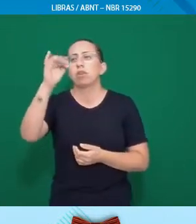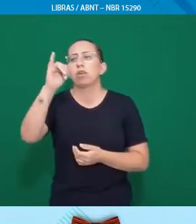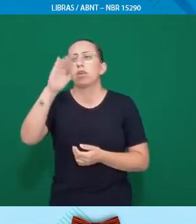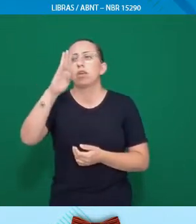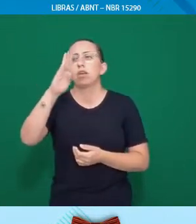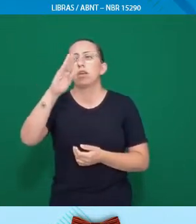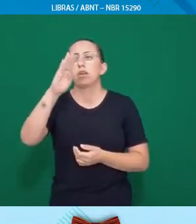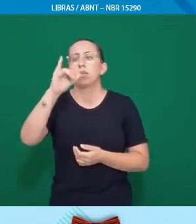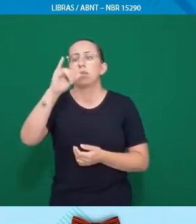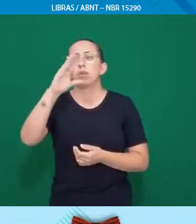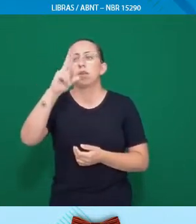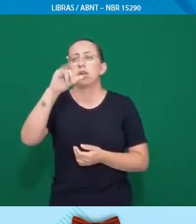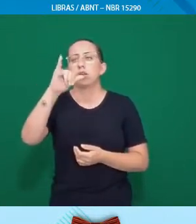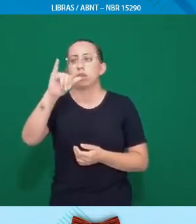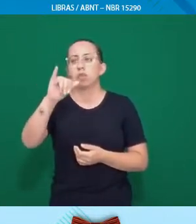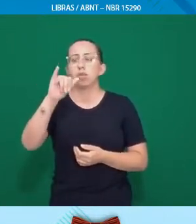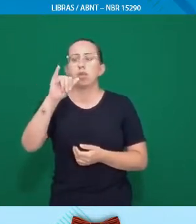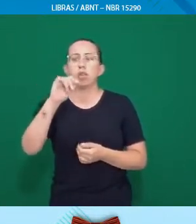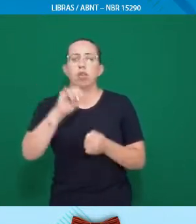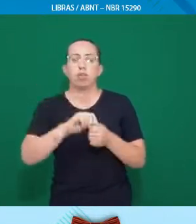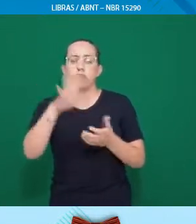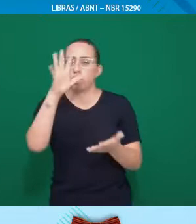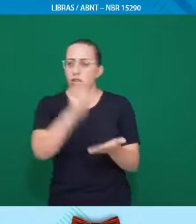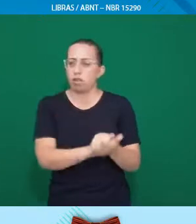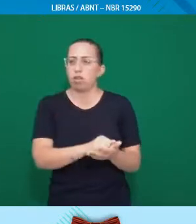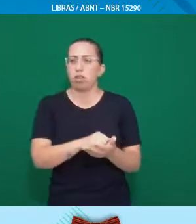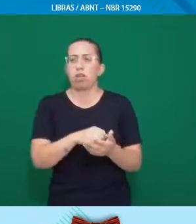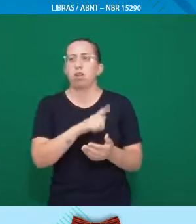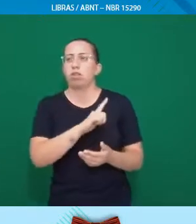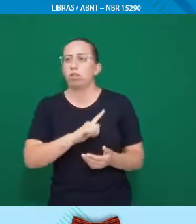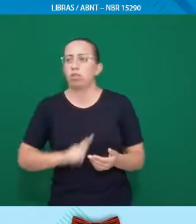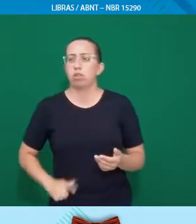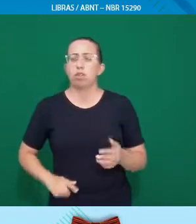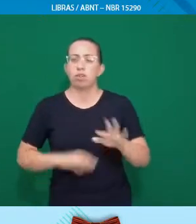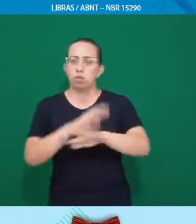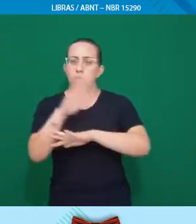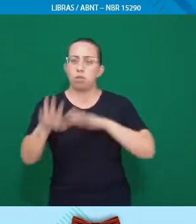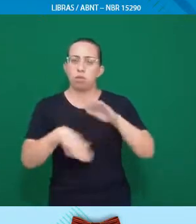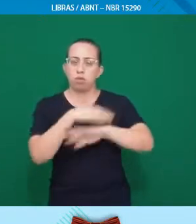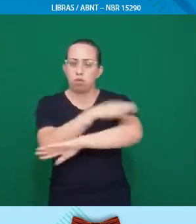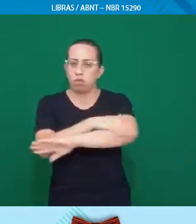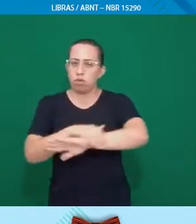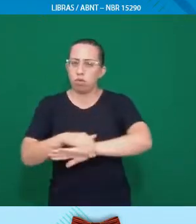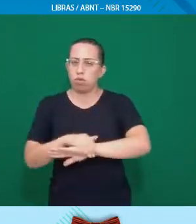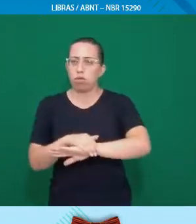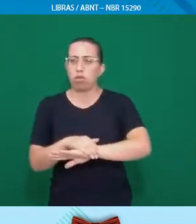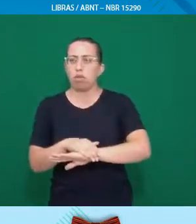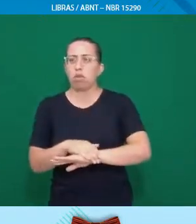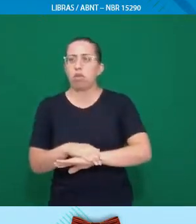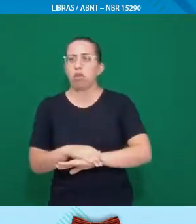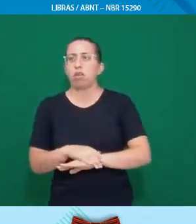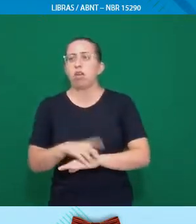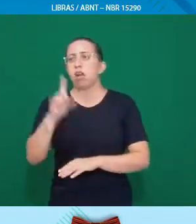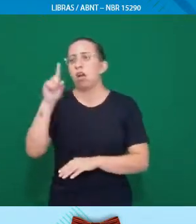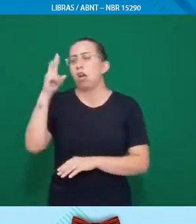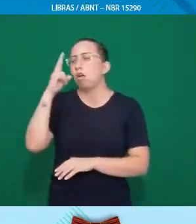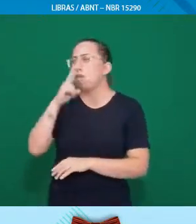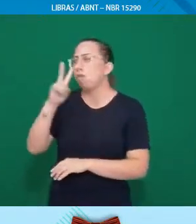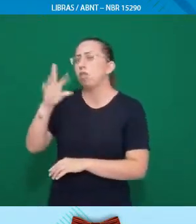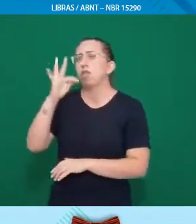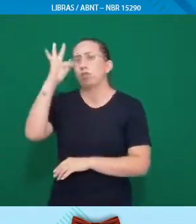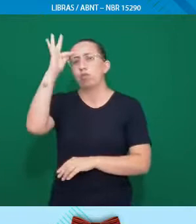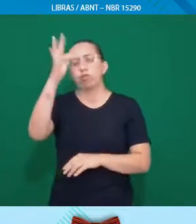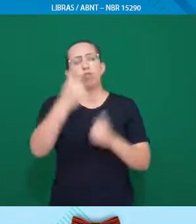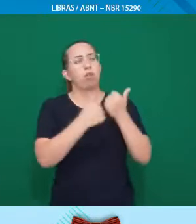o Ibicuí e fazer contrato com o governador para fazer levar umas fotos lá e não a visão Igor